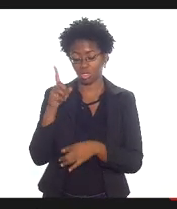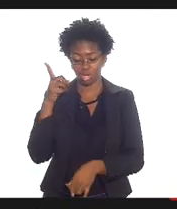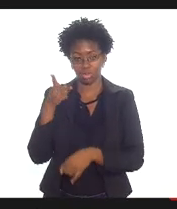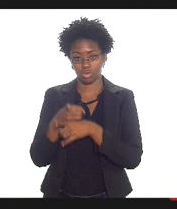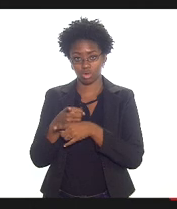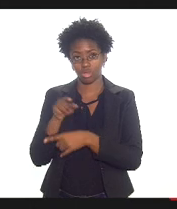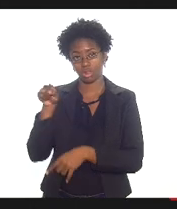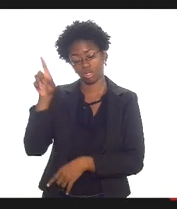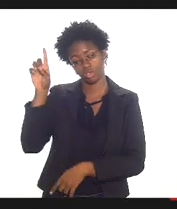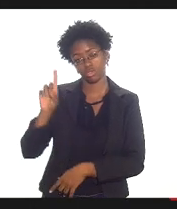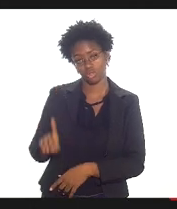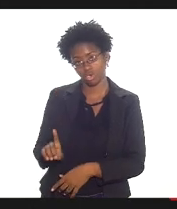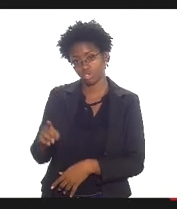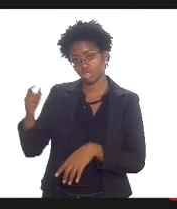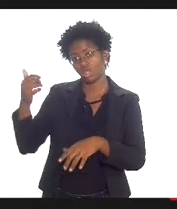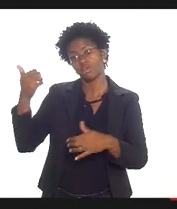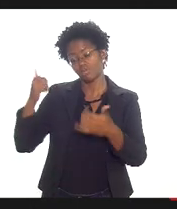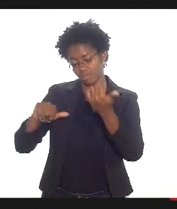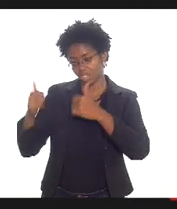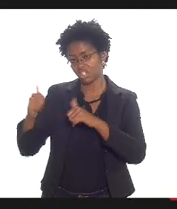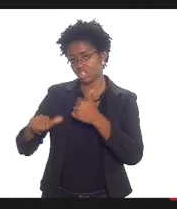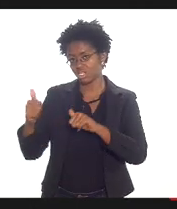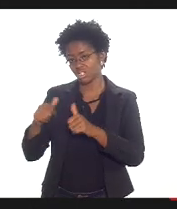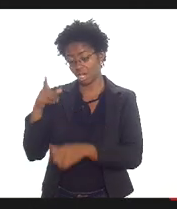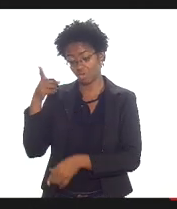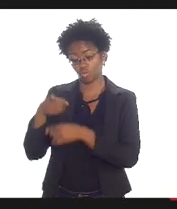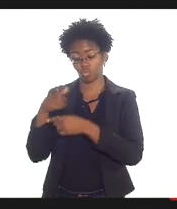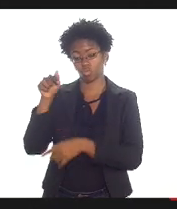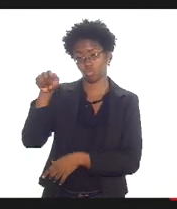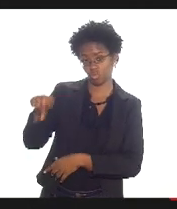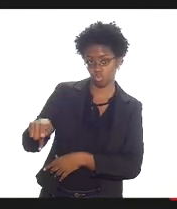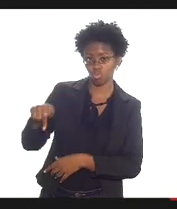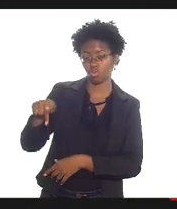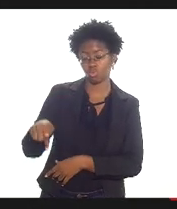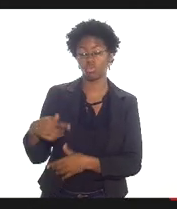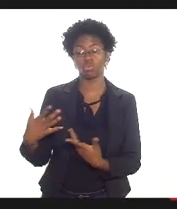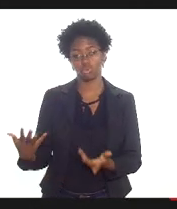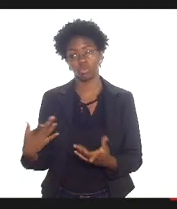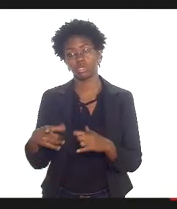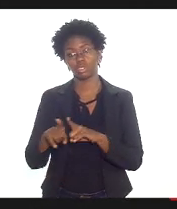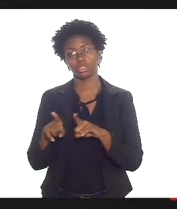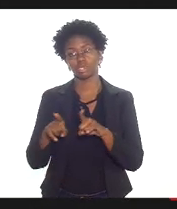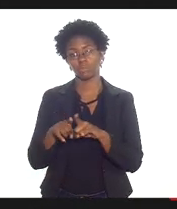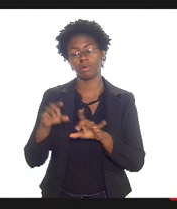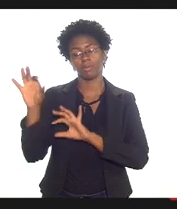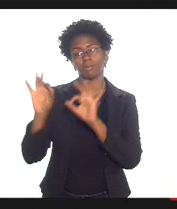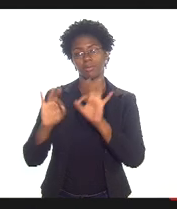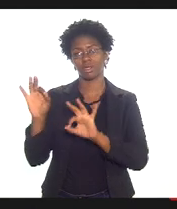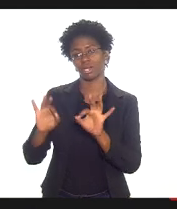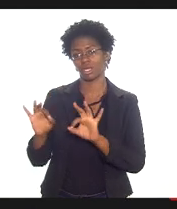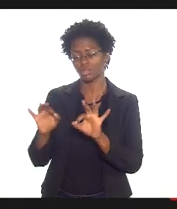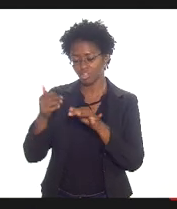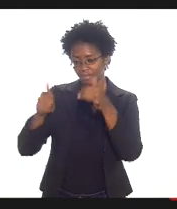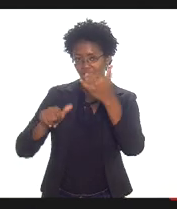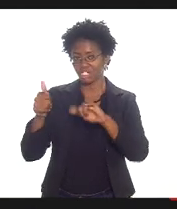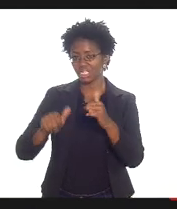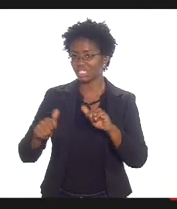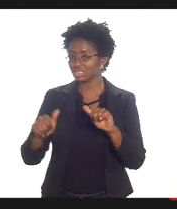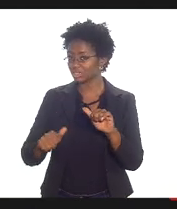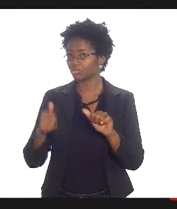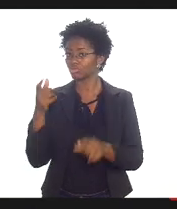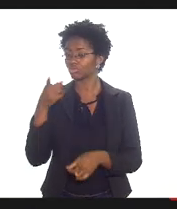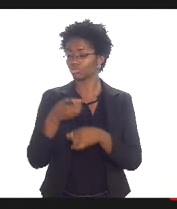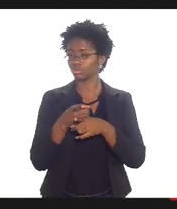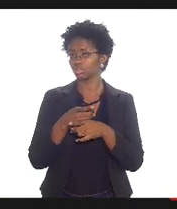direito de avaliar a descoberta. E, nesse momento, a gente tem um plano de avaliação de descoberta. O que